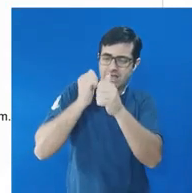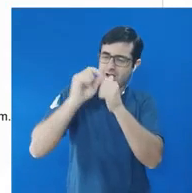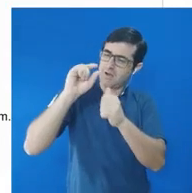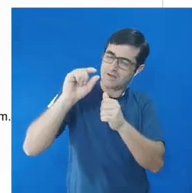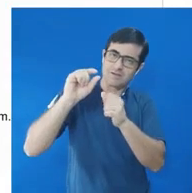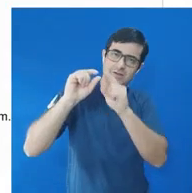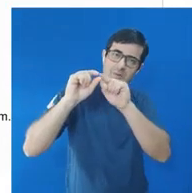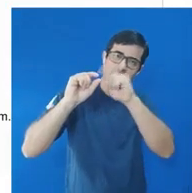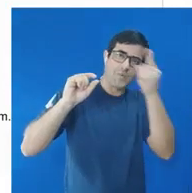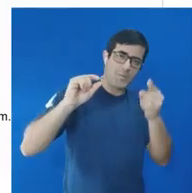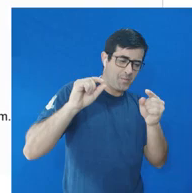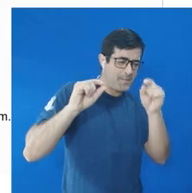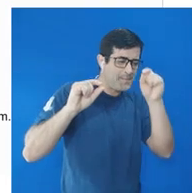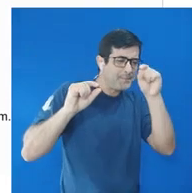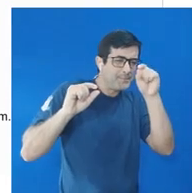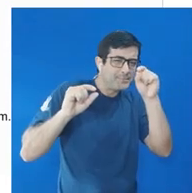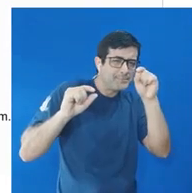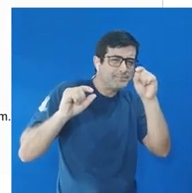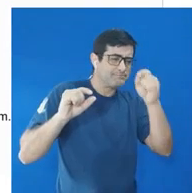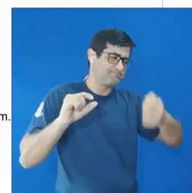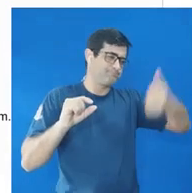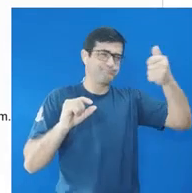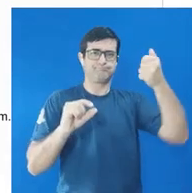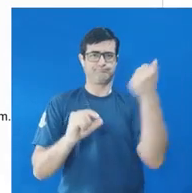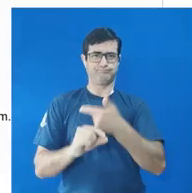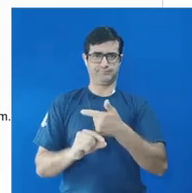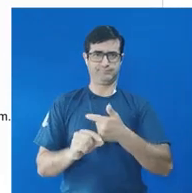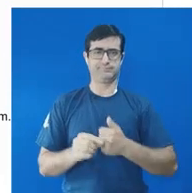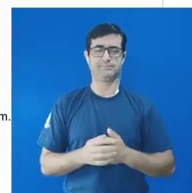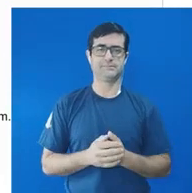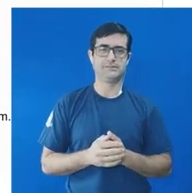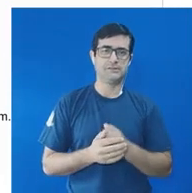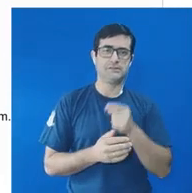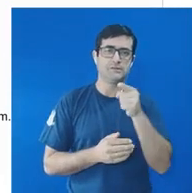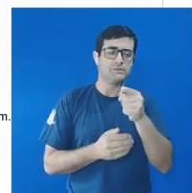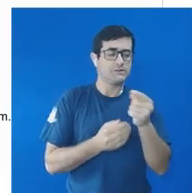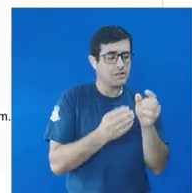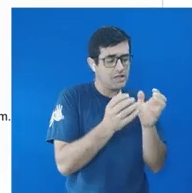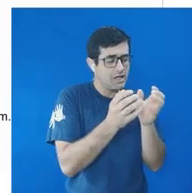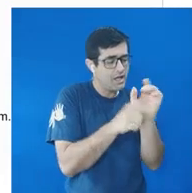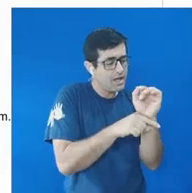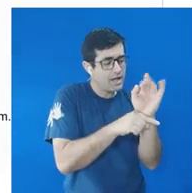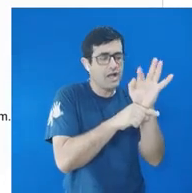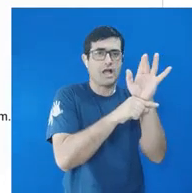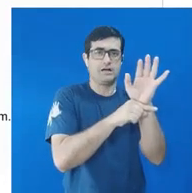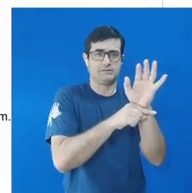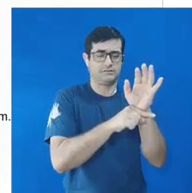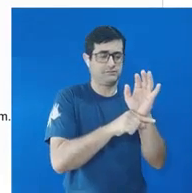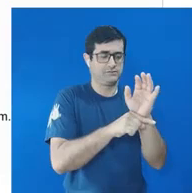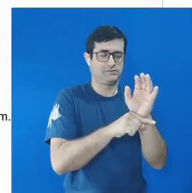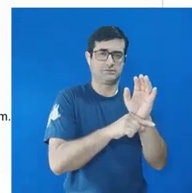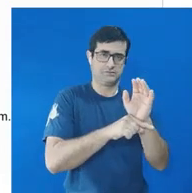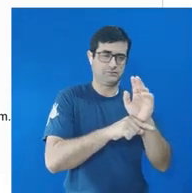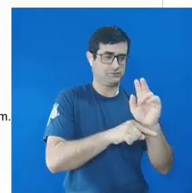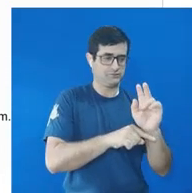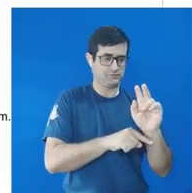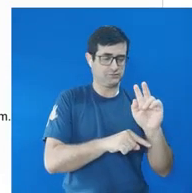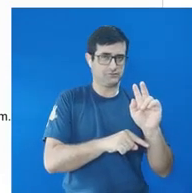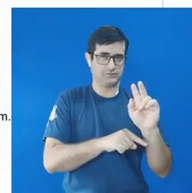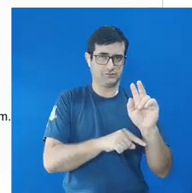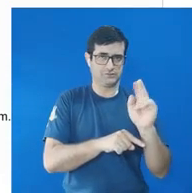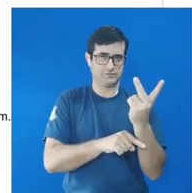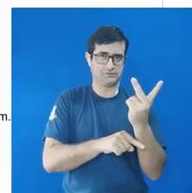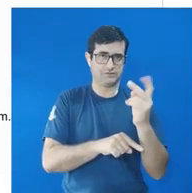muito pequeno. Então, para que eu tenha uma quantidade, por exemplo, do gás hidrogênio, que